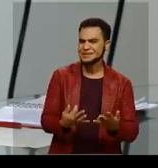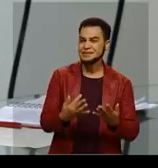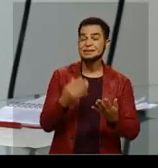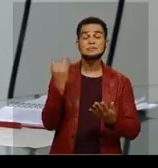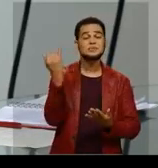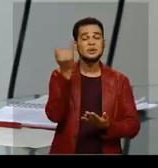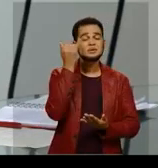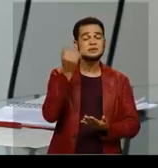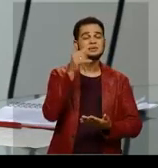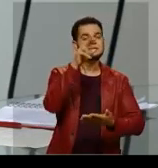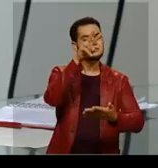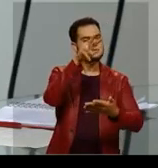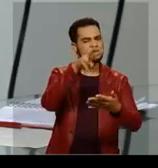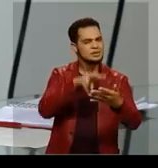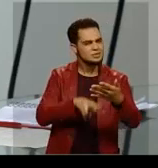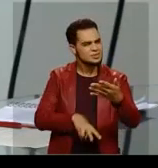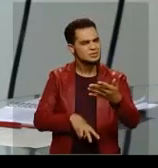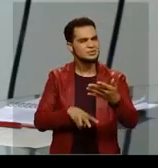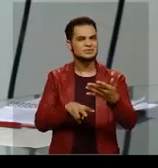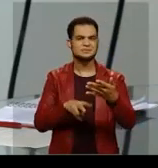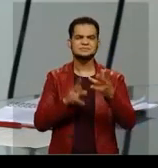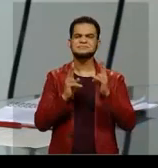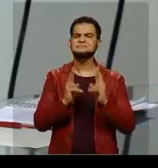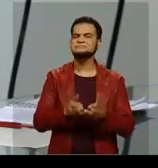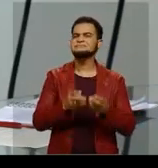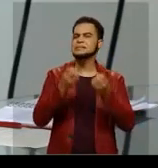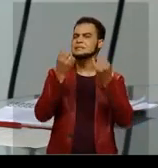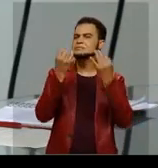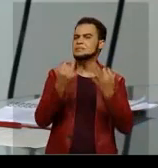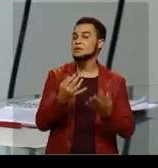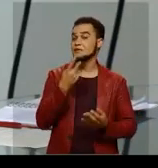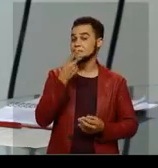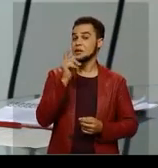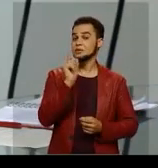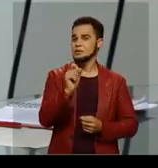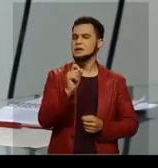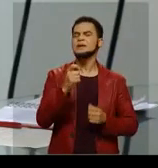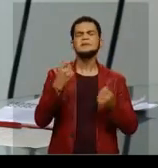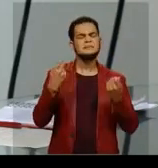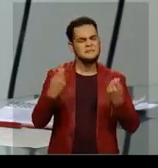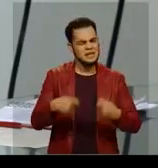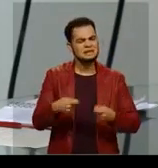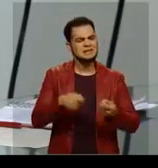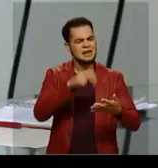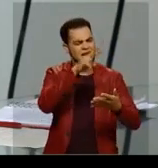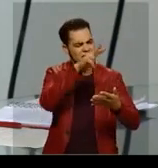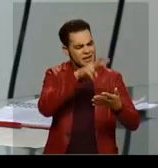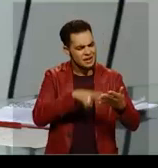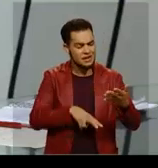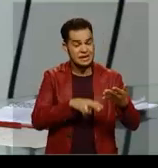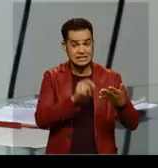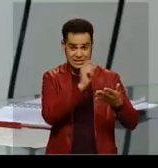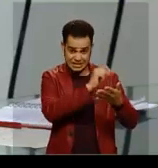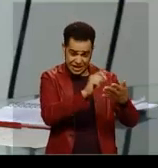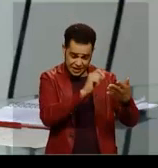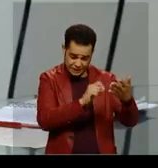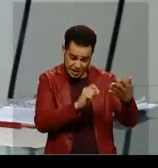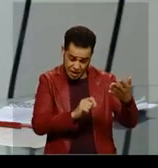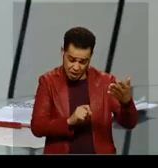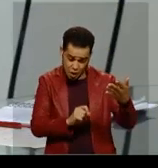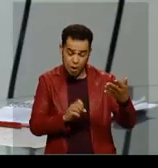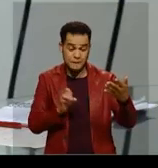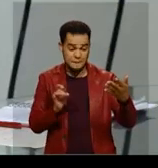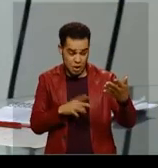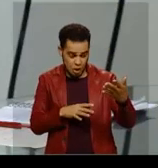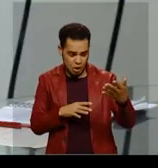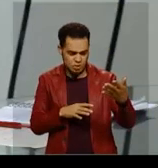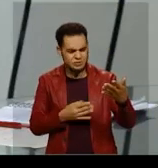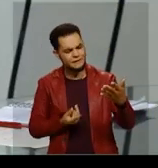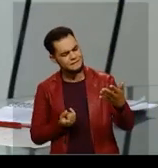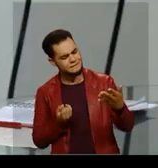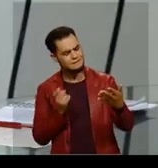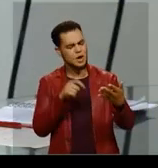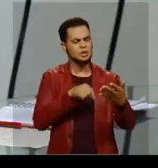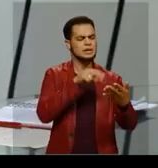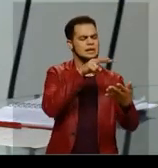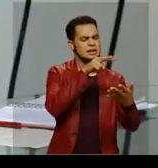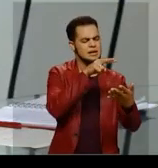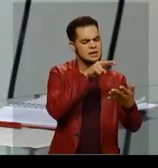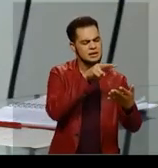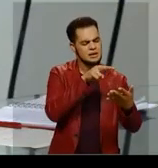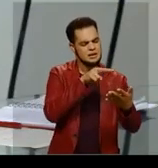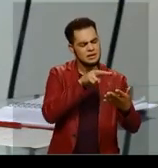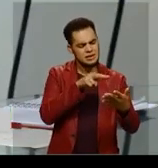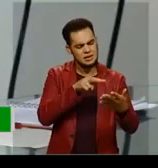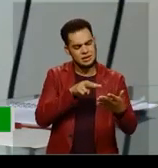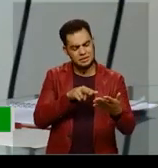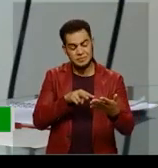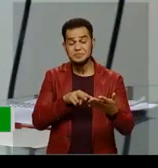leitura. De ter aquele tempo de reler o que você escreveu. Quando você está escrevendo, você às vezes